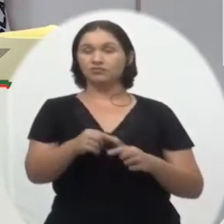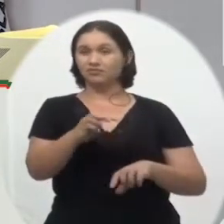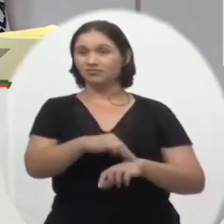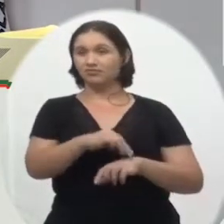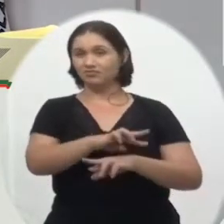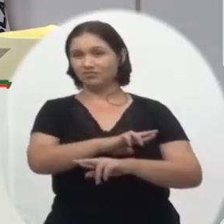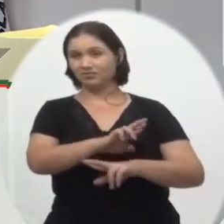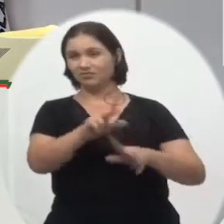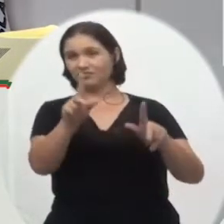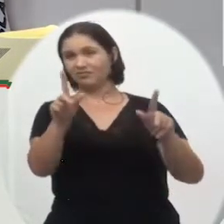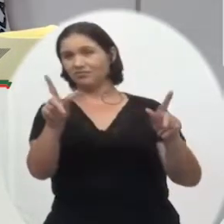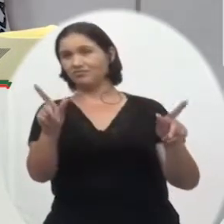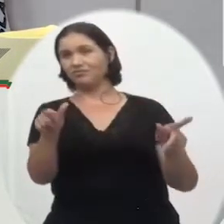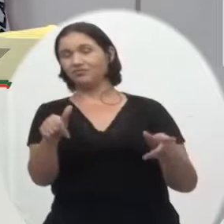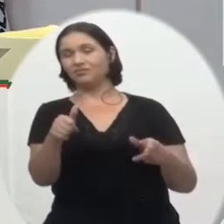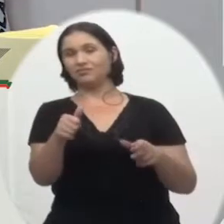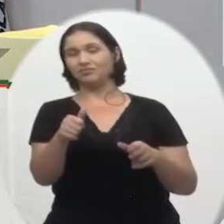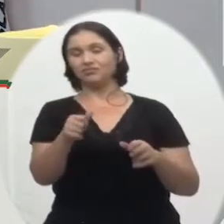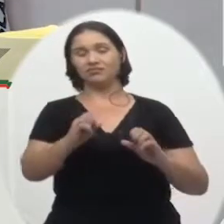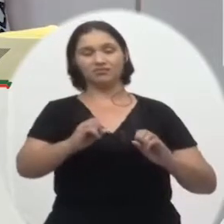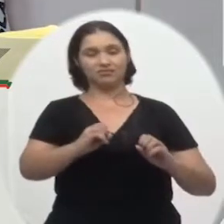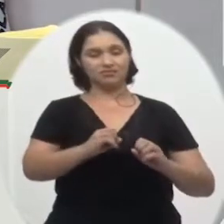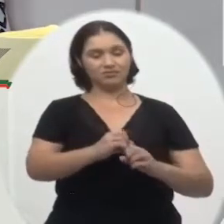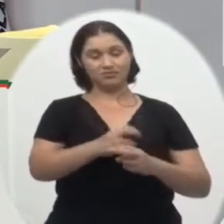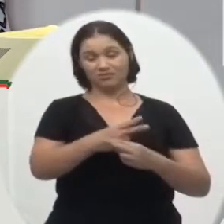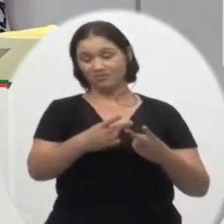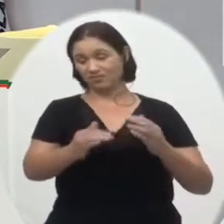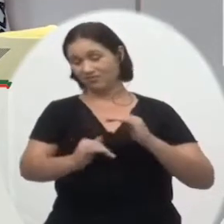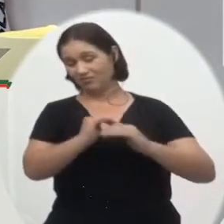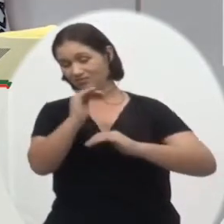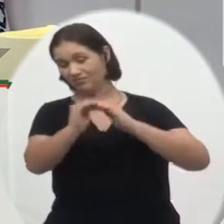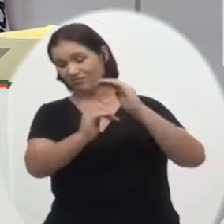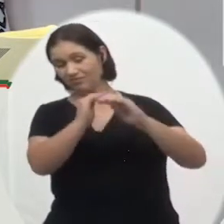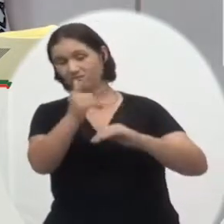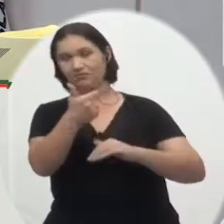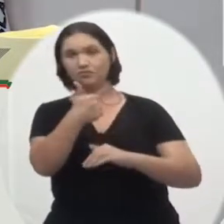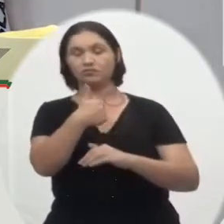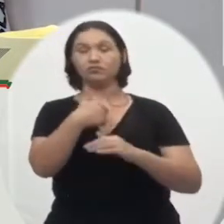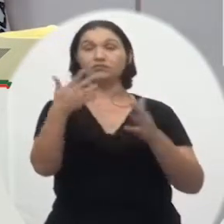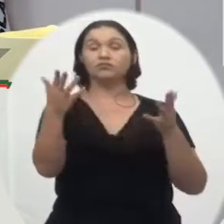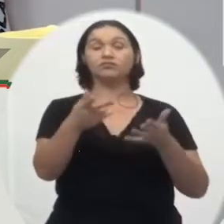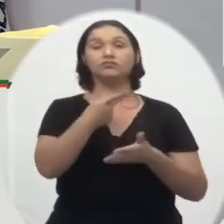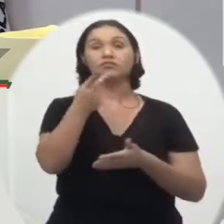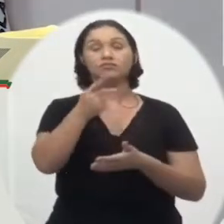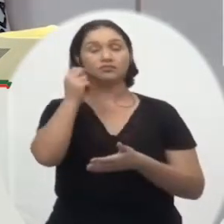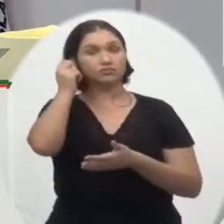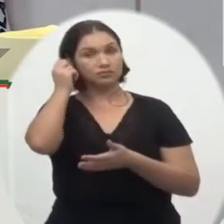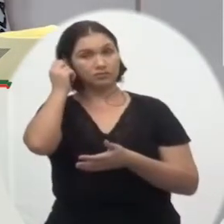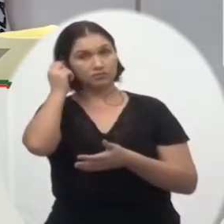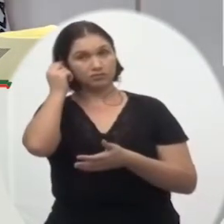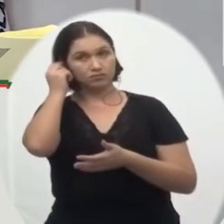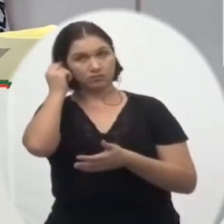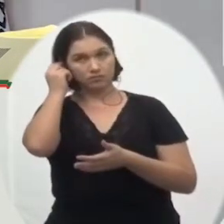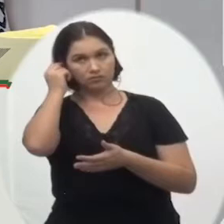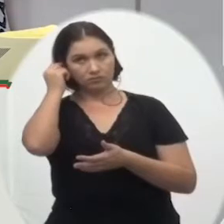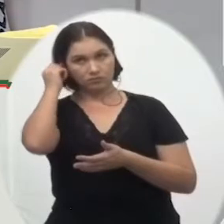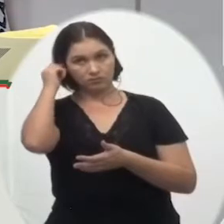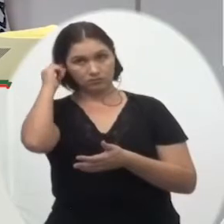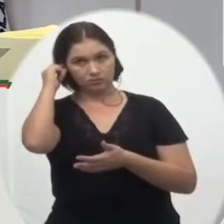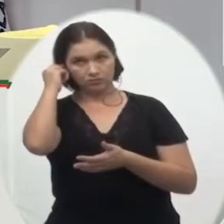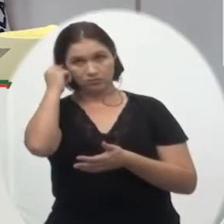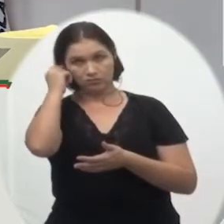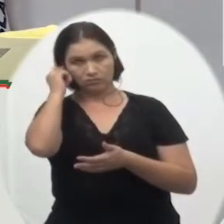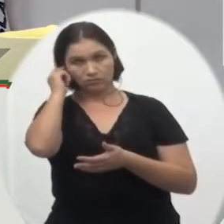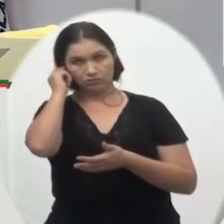diferente, onde as coisas estão evoluindo, as coisas estão acontecendo, e me apego verdadeiramente ao discurso do vereador Júlio